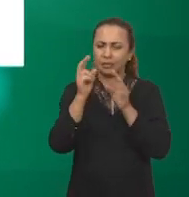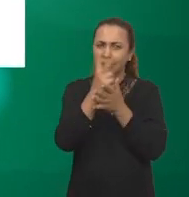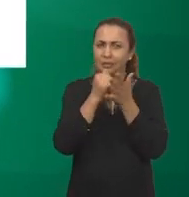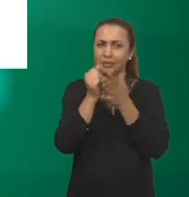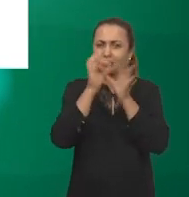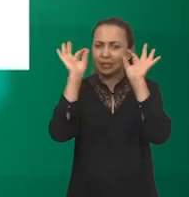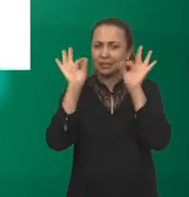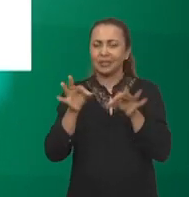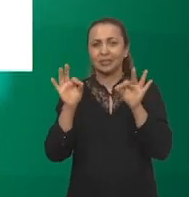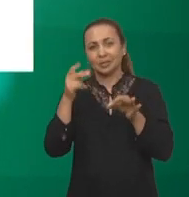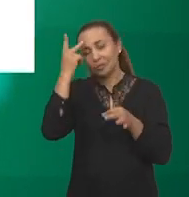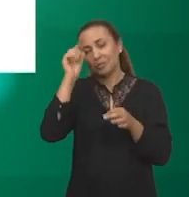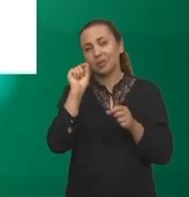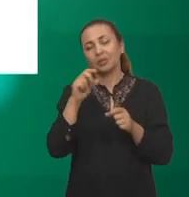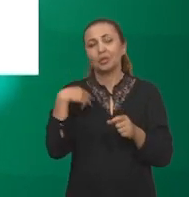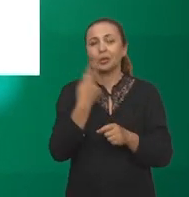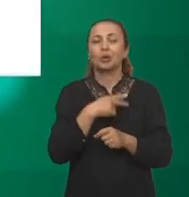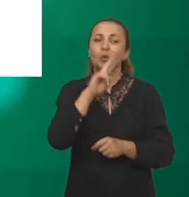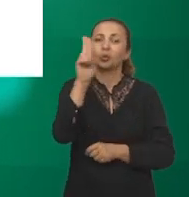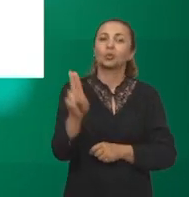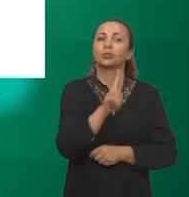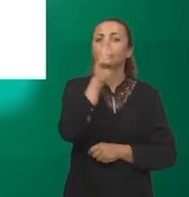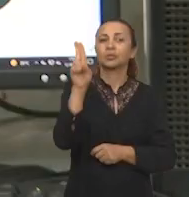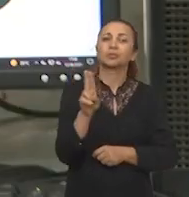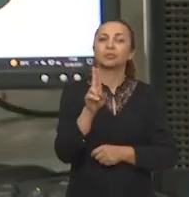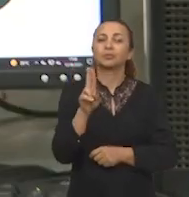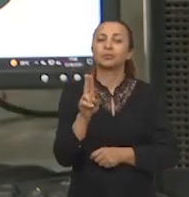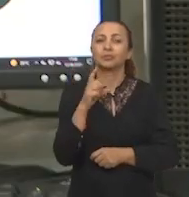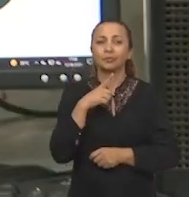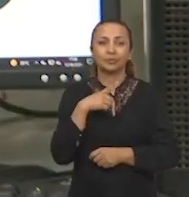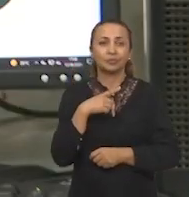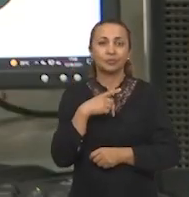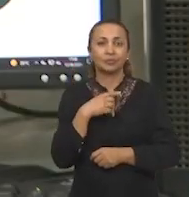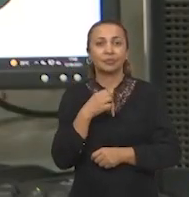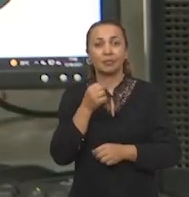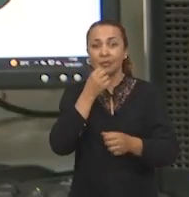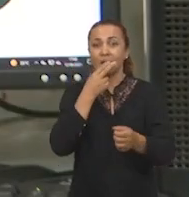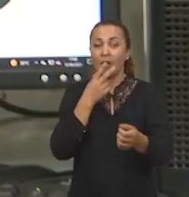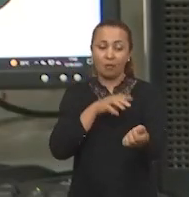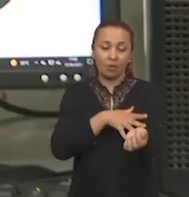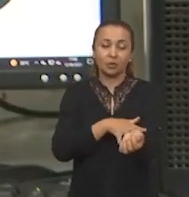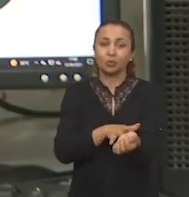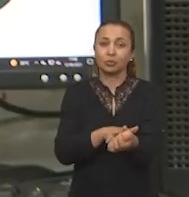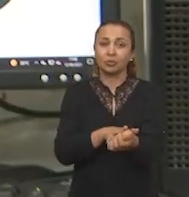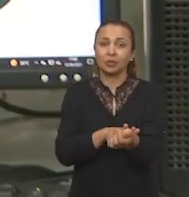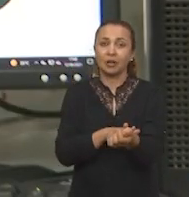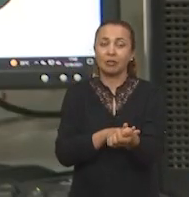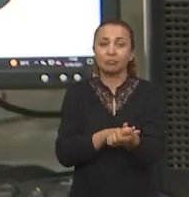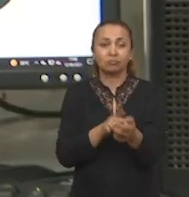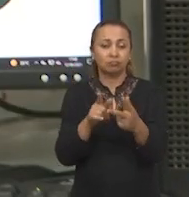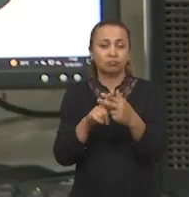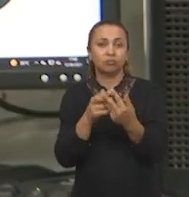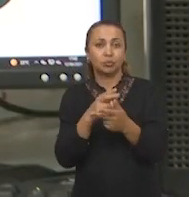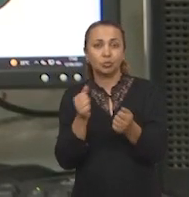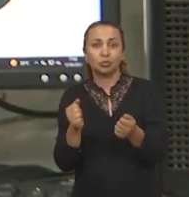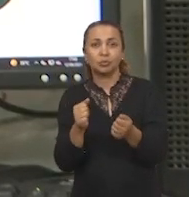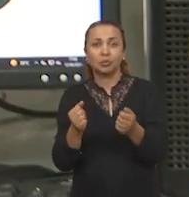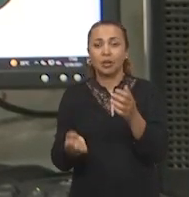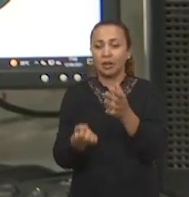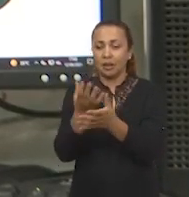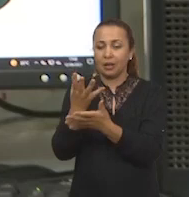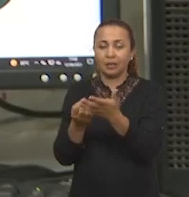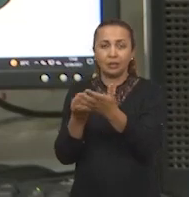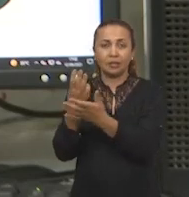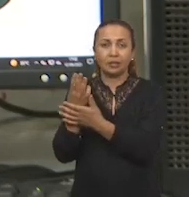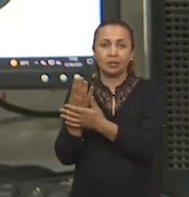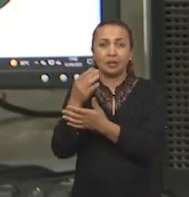para as ferramentas que nós usamos, que tem o Sim Vascular, que é uma ferramenta. Ele meio que cria